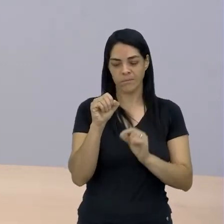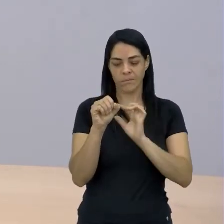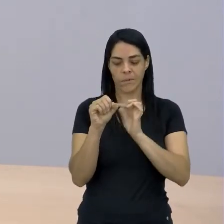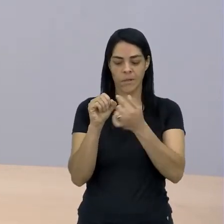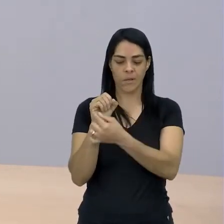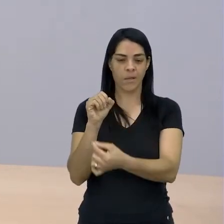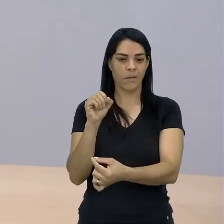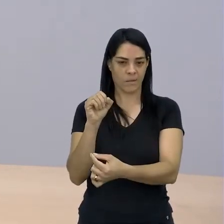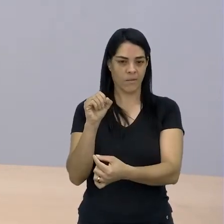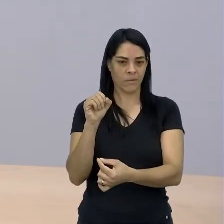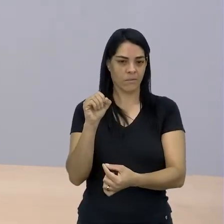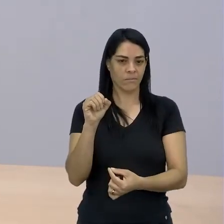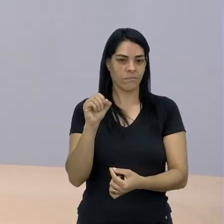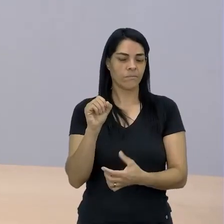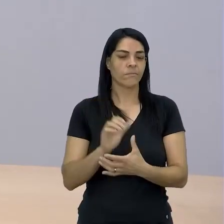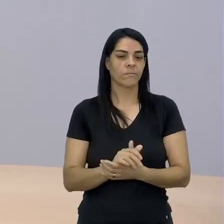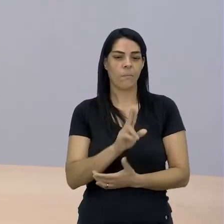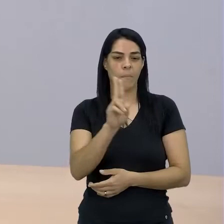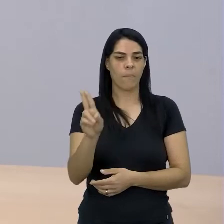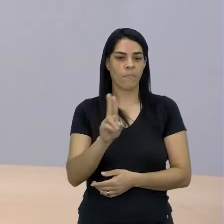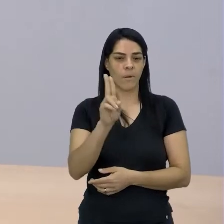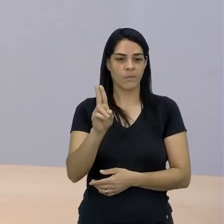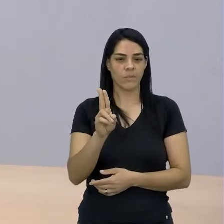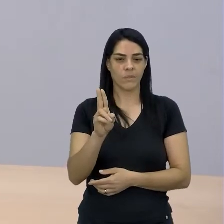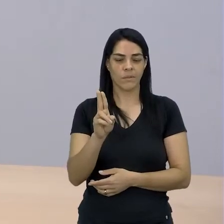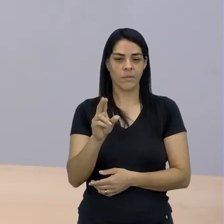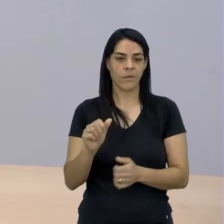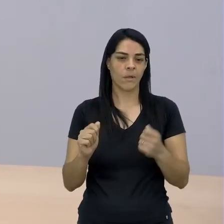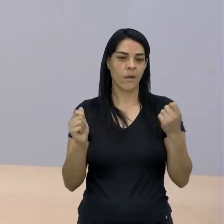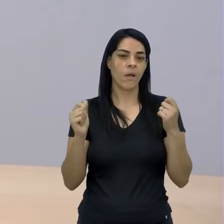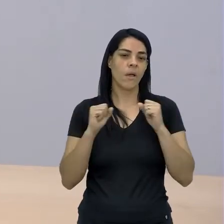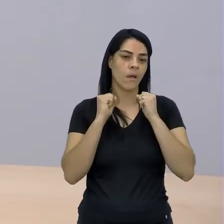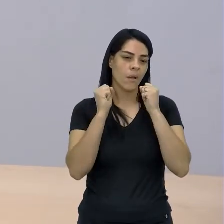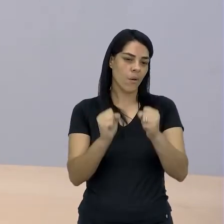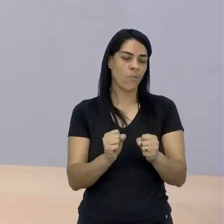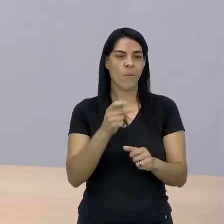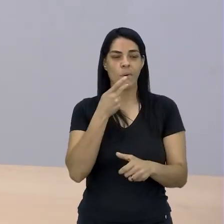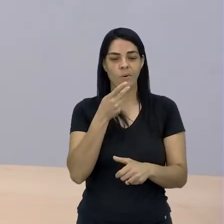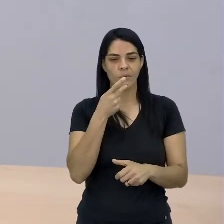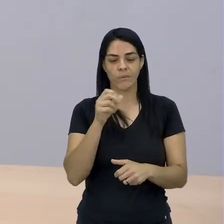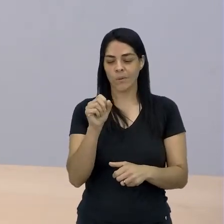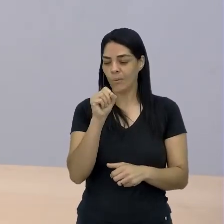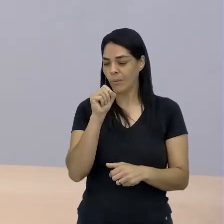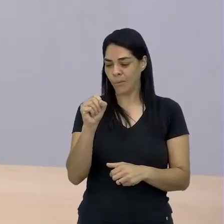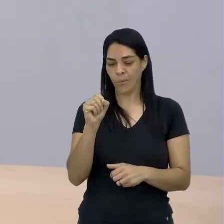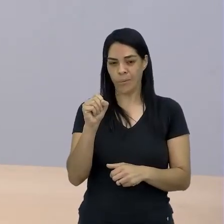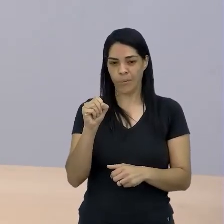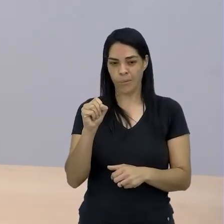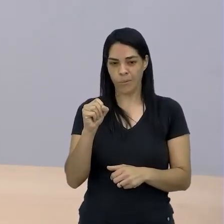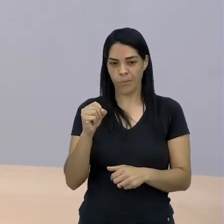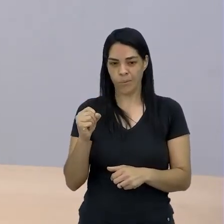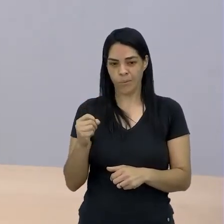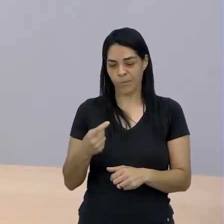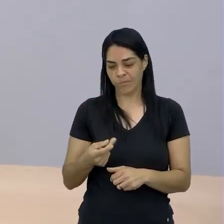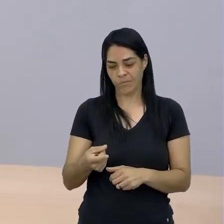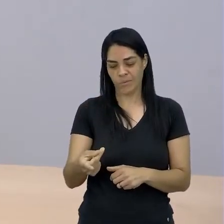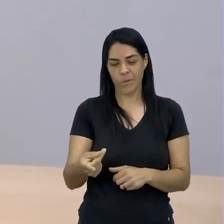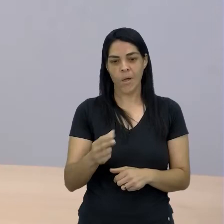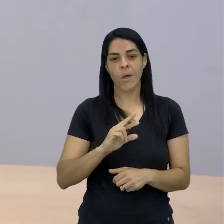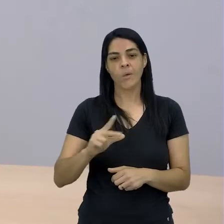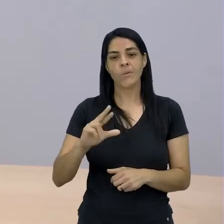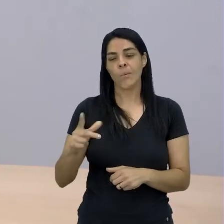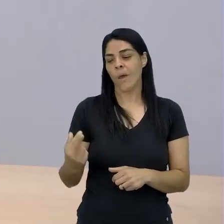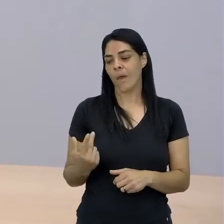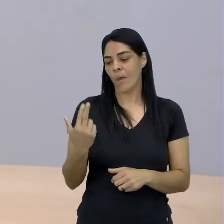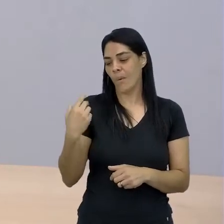de consumo. Eu até posso dizer que ele é um bem de consumo durável. Não é que nem uma roupa,